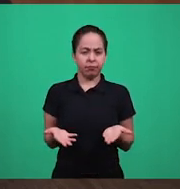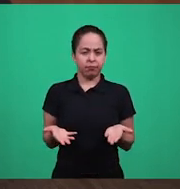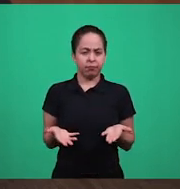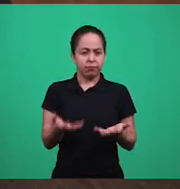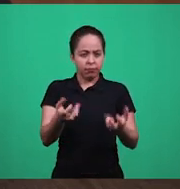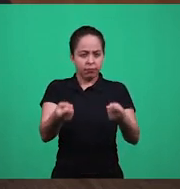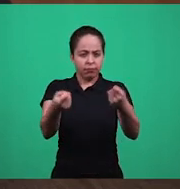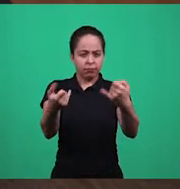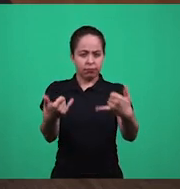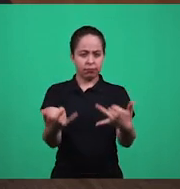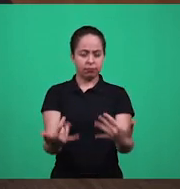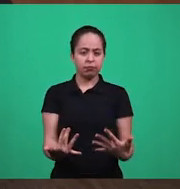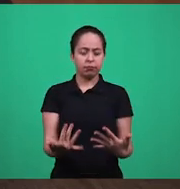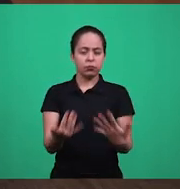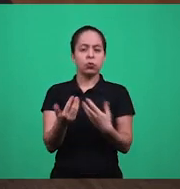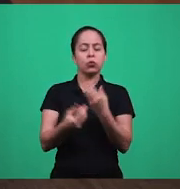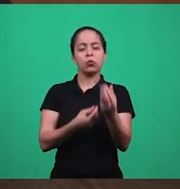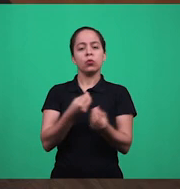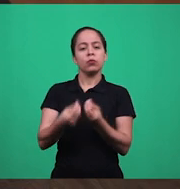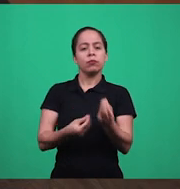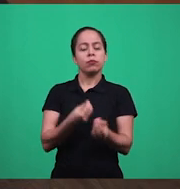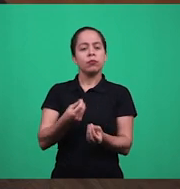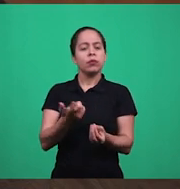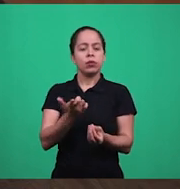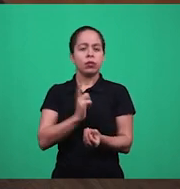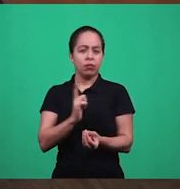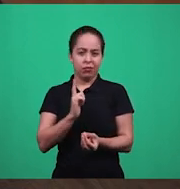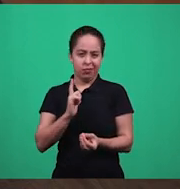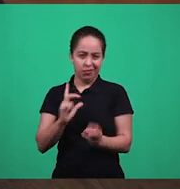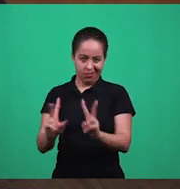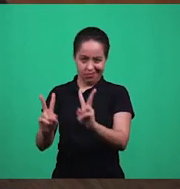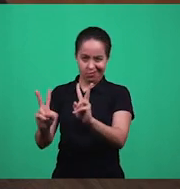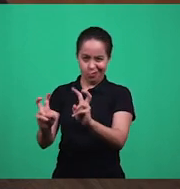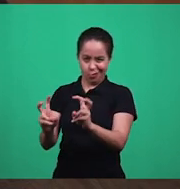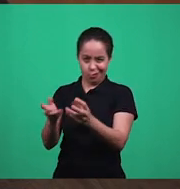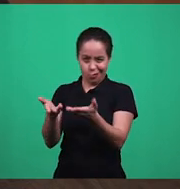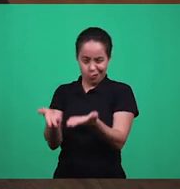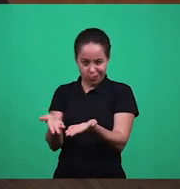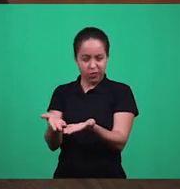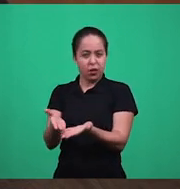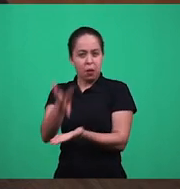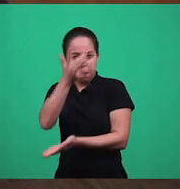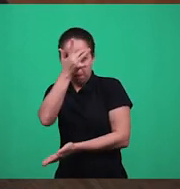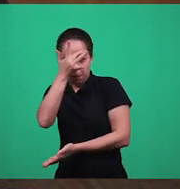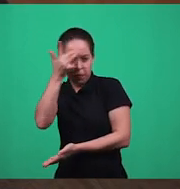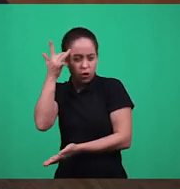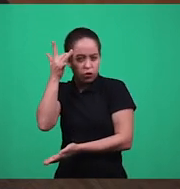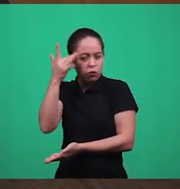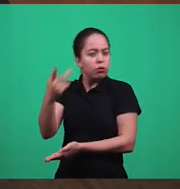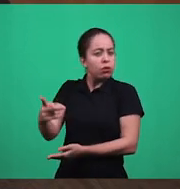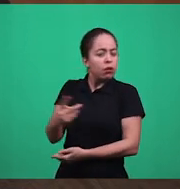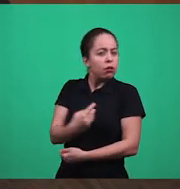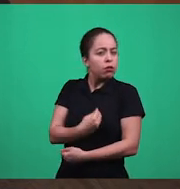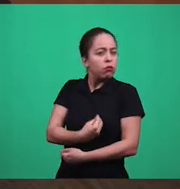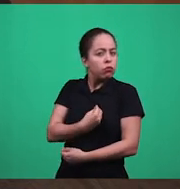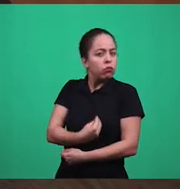Agora vamos falar um pouco mais da aplicação prática na vida do